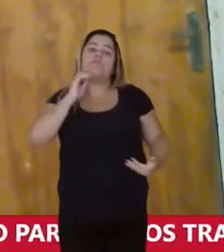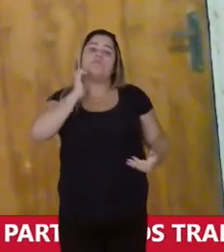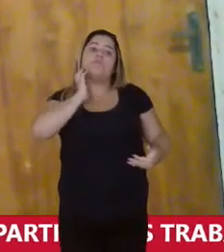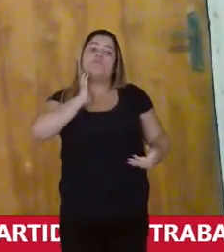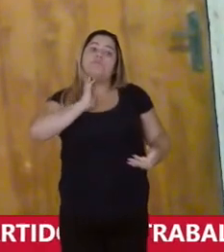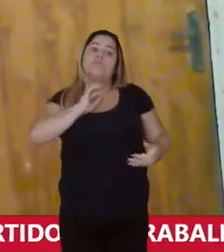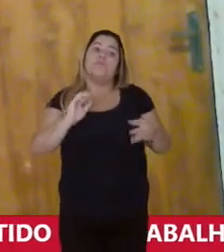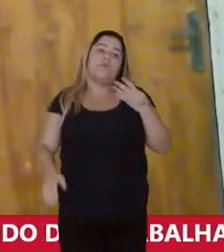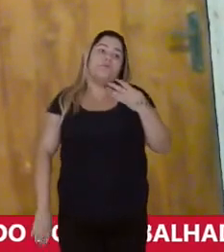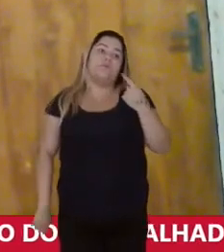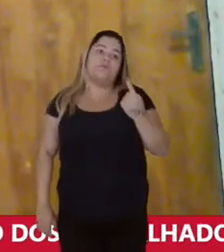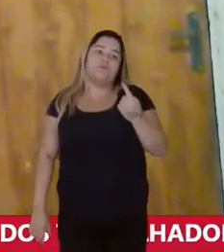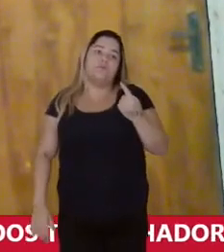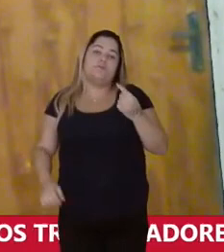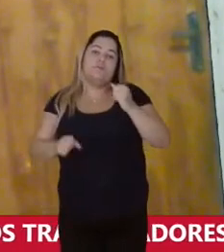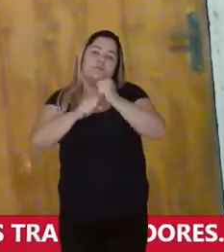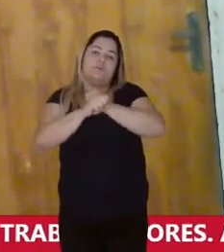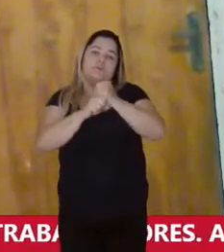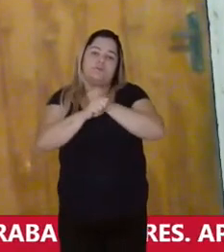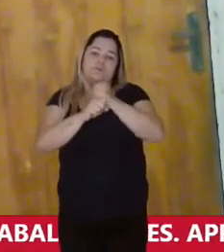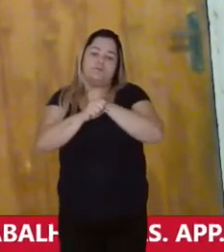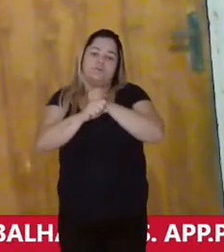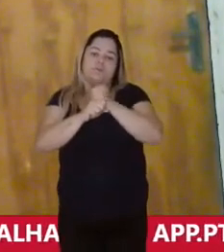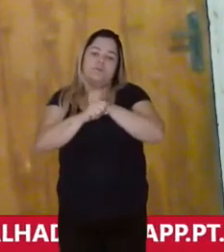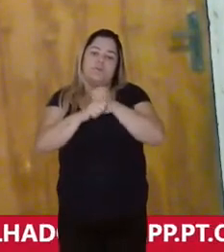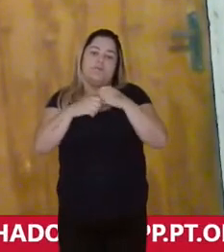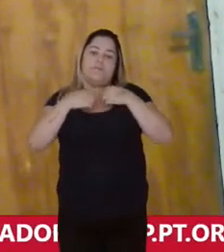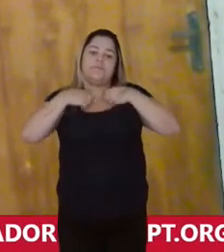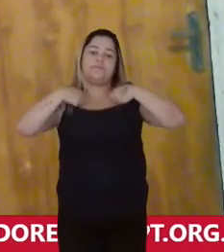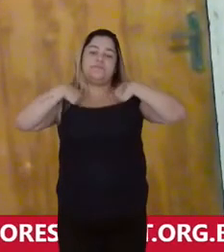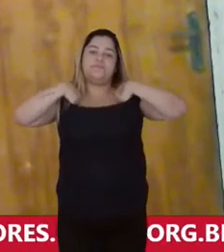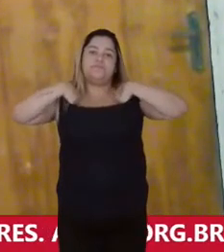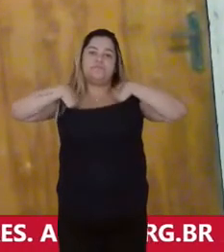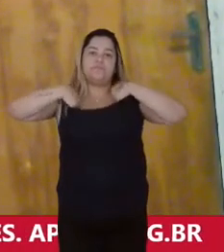esses 41 anos do PT, para nós